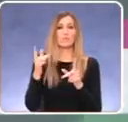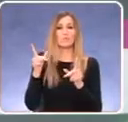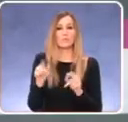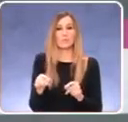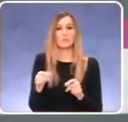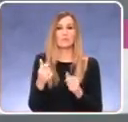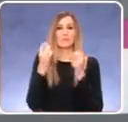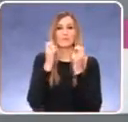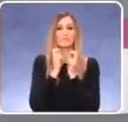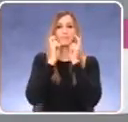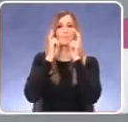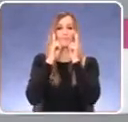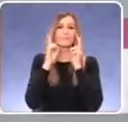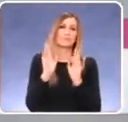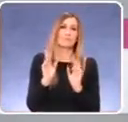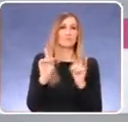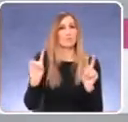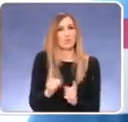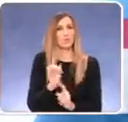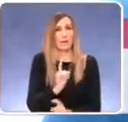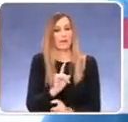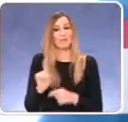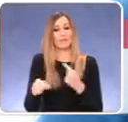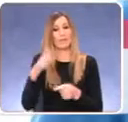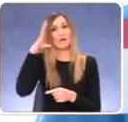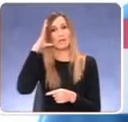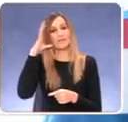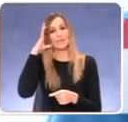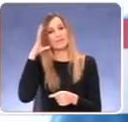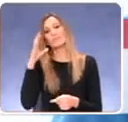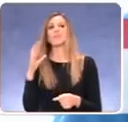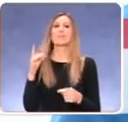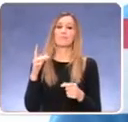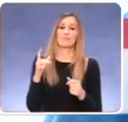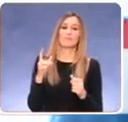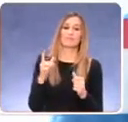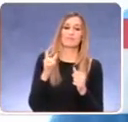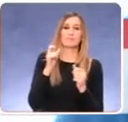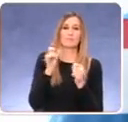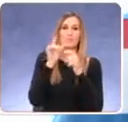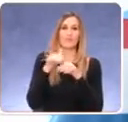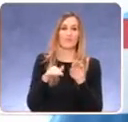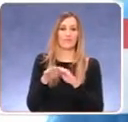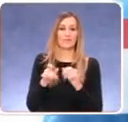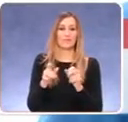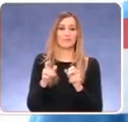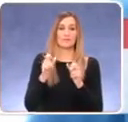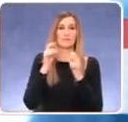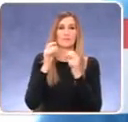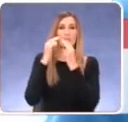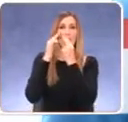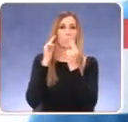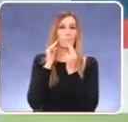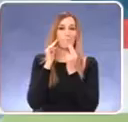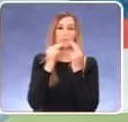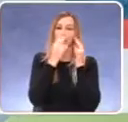cirúrgico consiste nisto. Durante a tarde, reabotamos-la do ponto de vista funcional, portanto vamos fazer a ponte e dar-lhe dentes